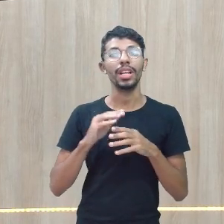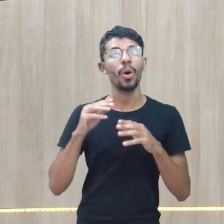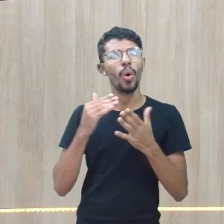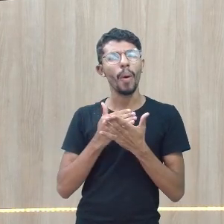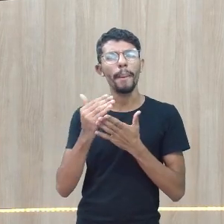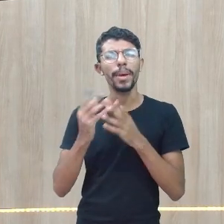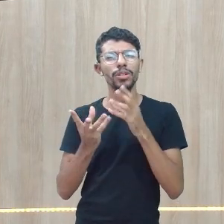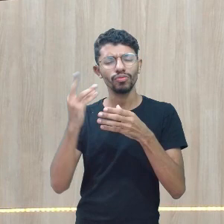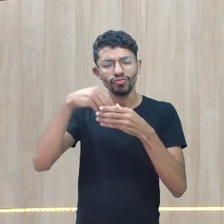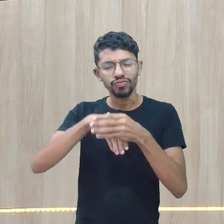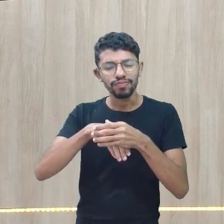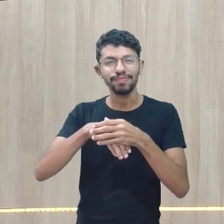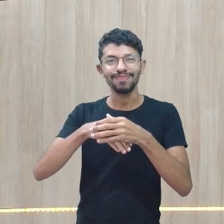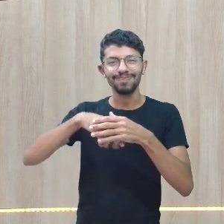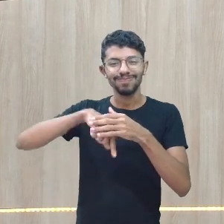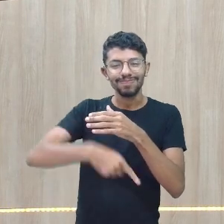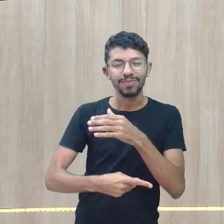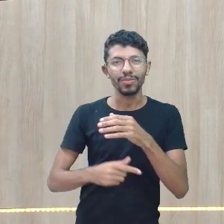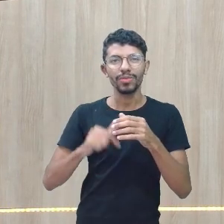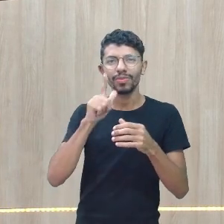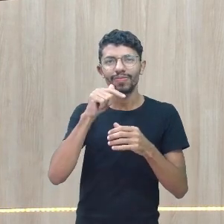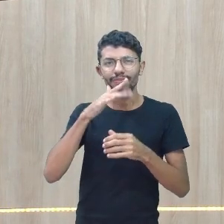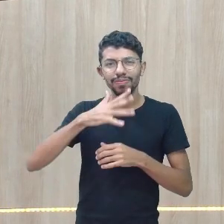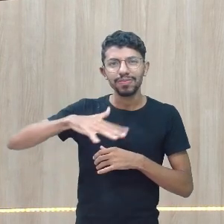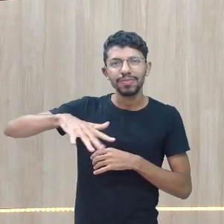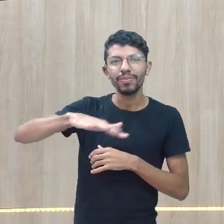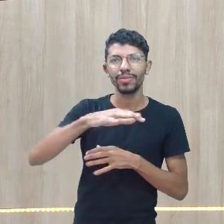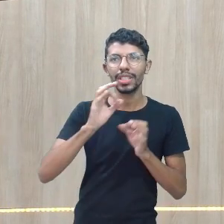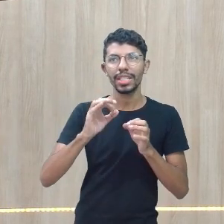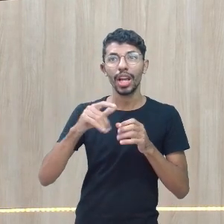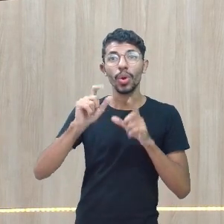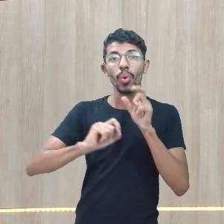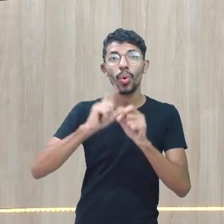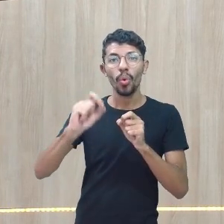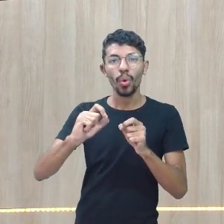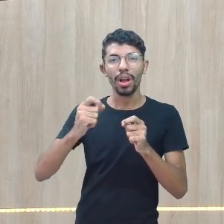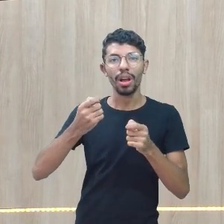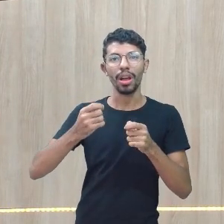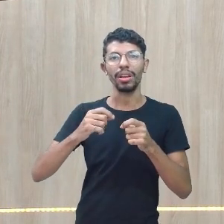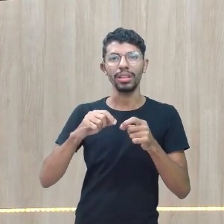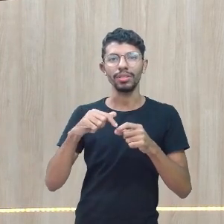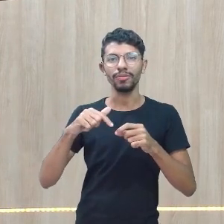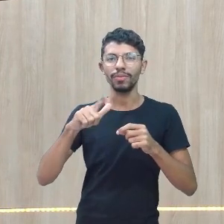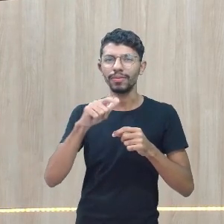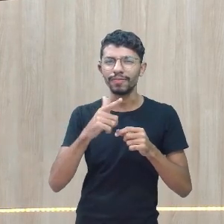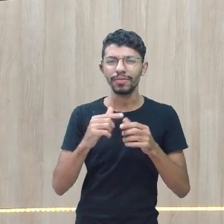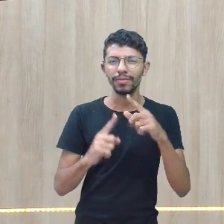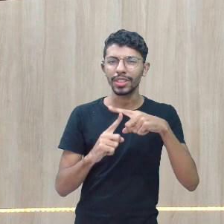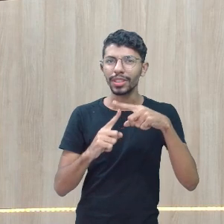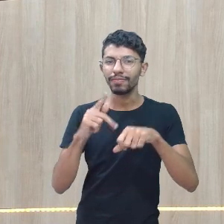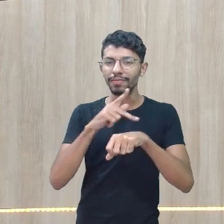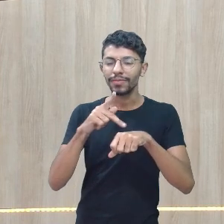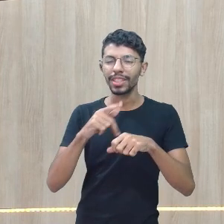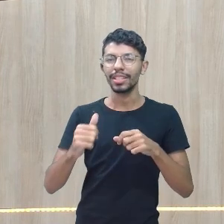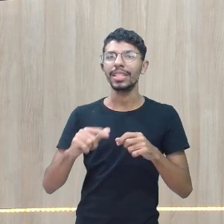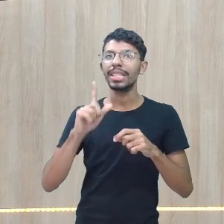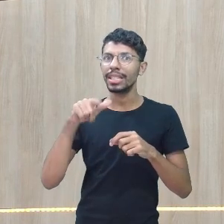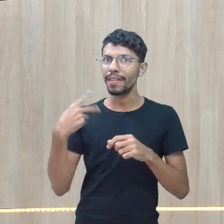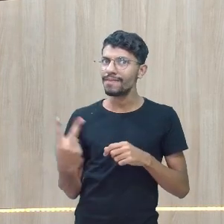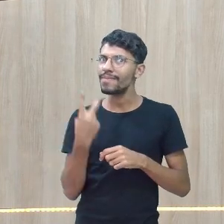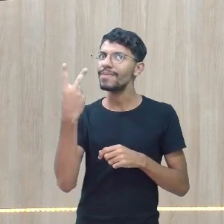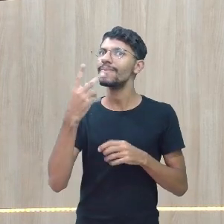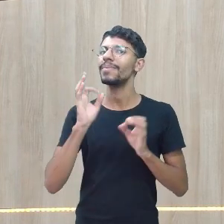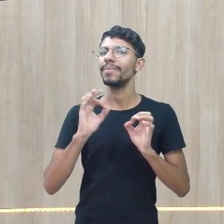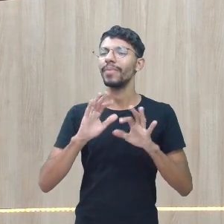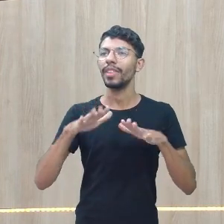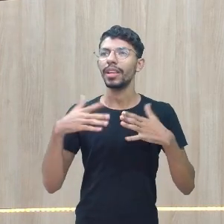dos oceanos esse líquido precioso. E aí a gente vai conversar, saber desse material. Então, disso que é